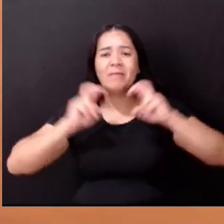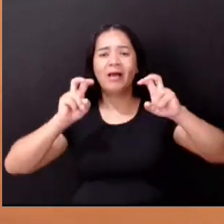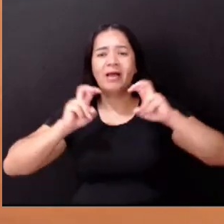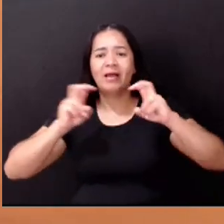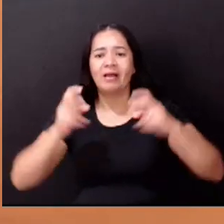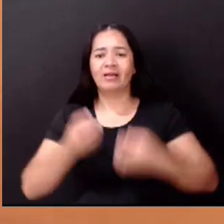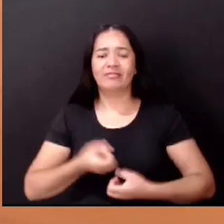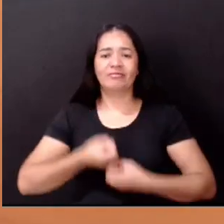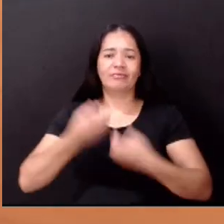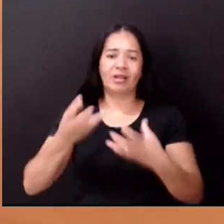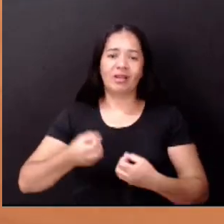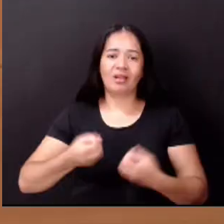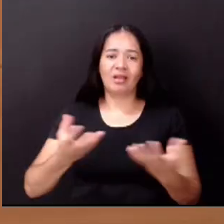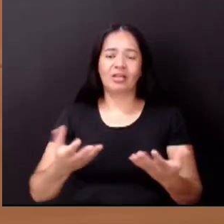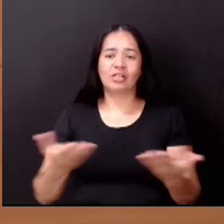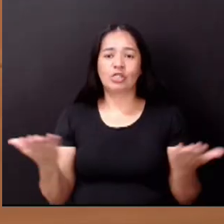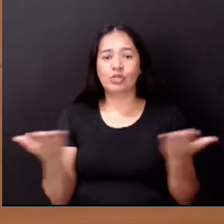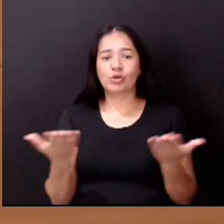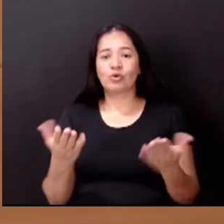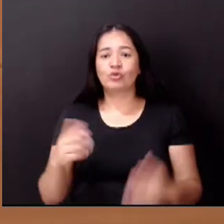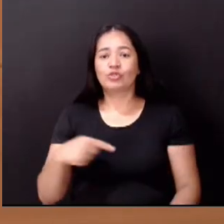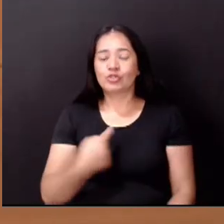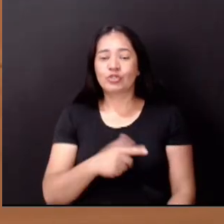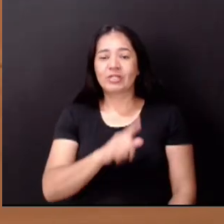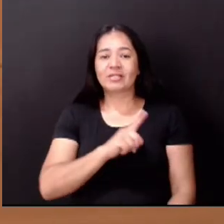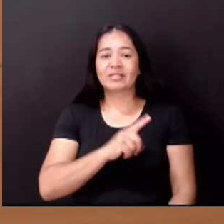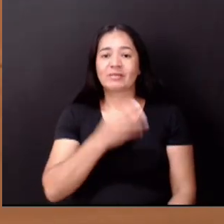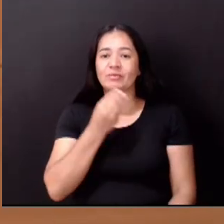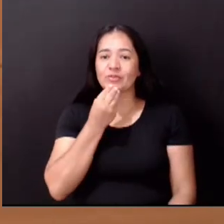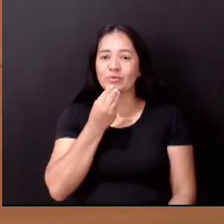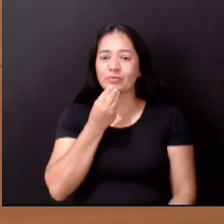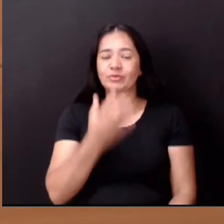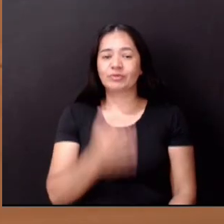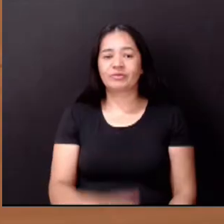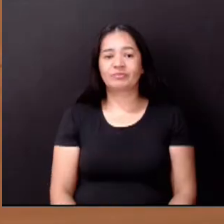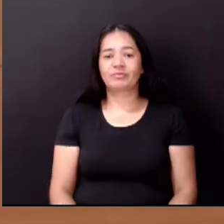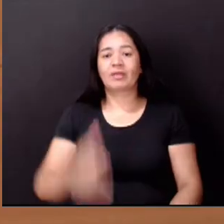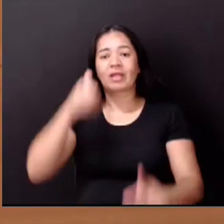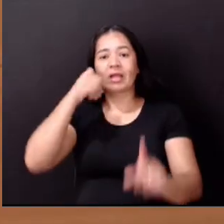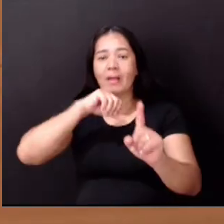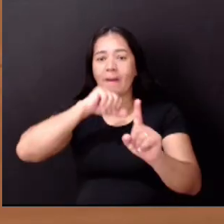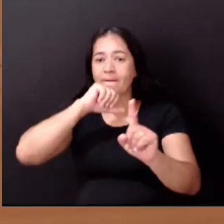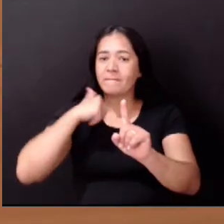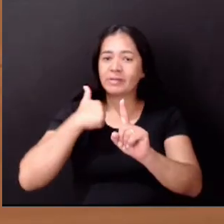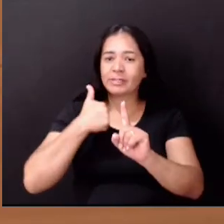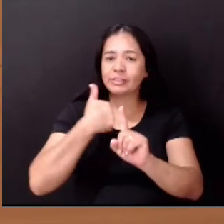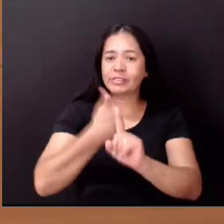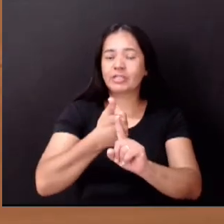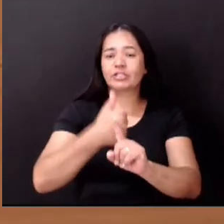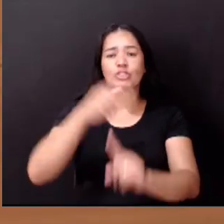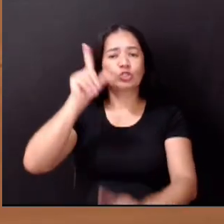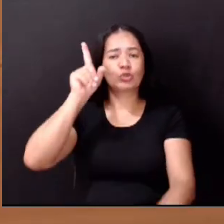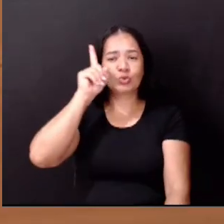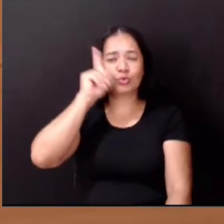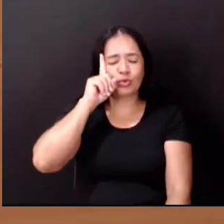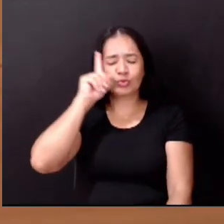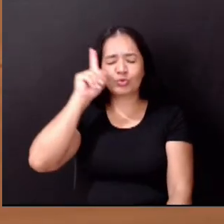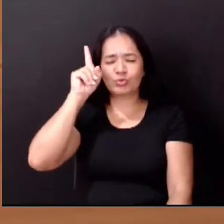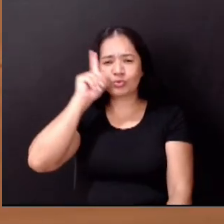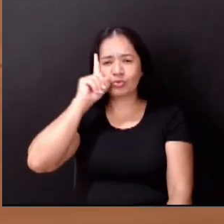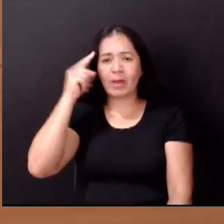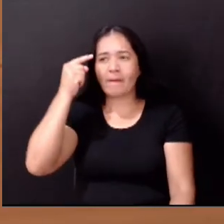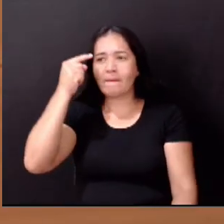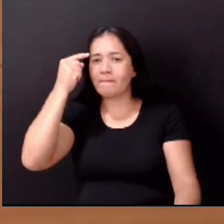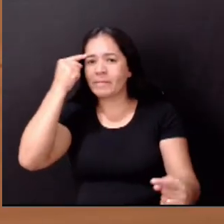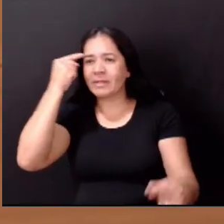hoje a gente está tendo essa oportunidade. A mãe atípica é todo dia pensando no milagre que tem que